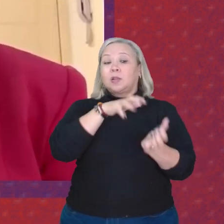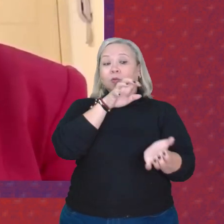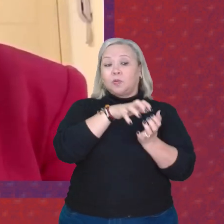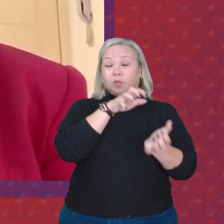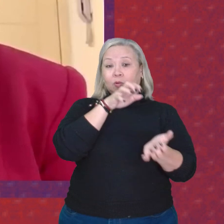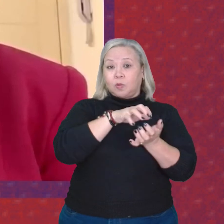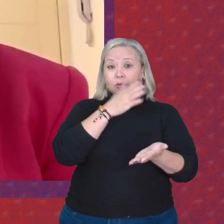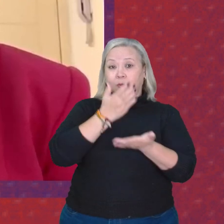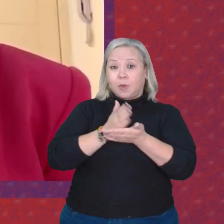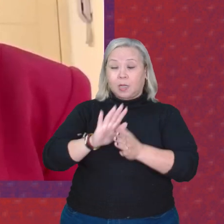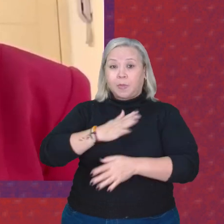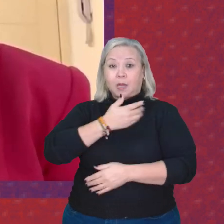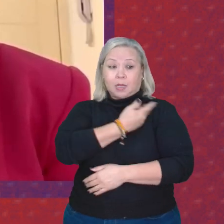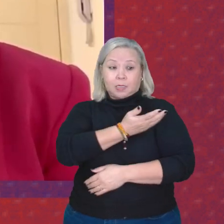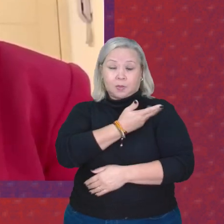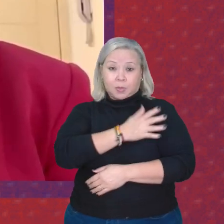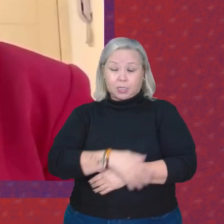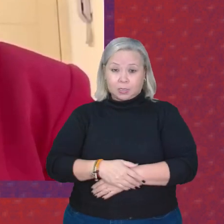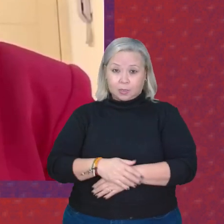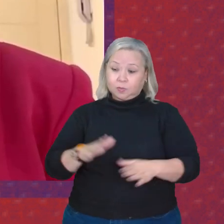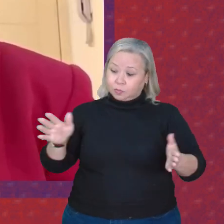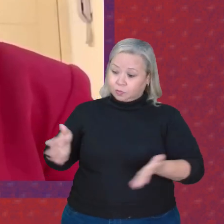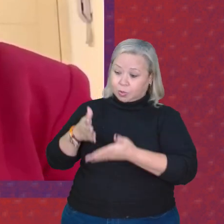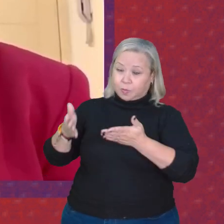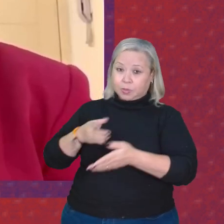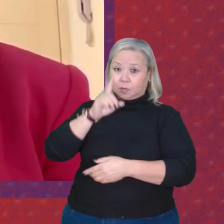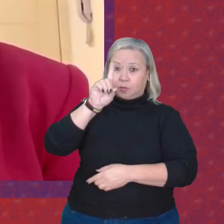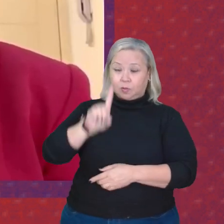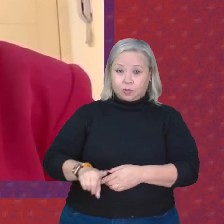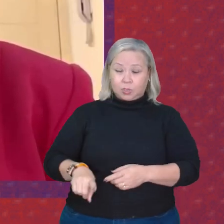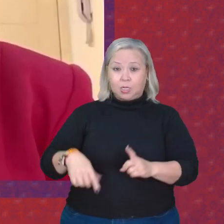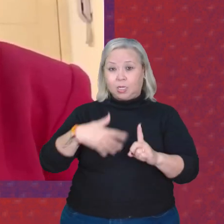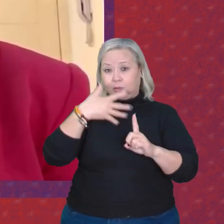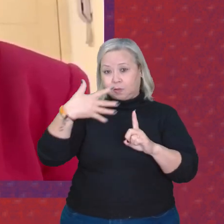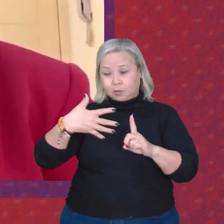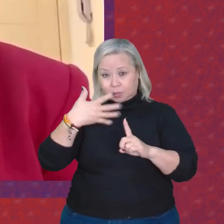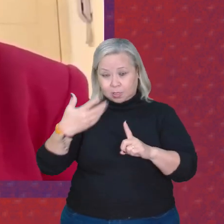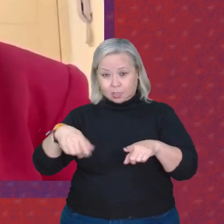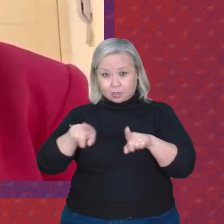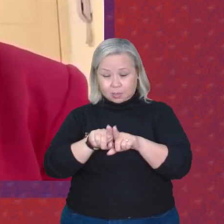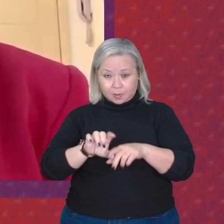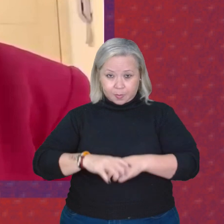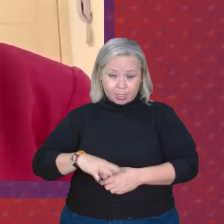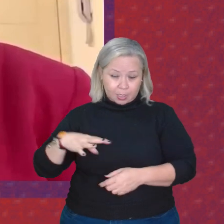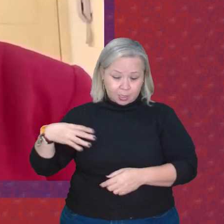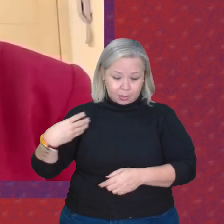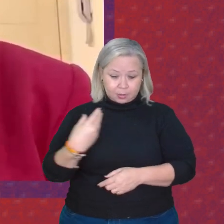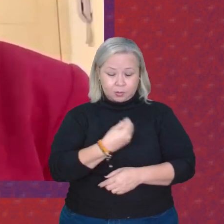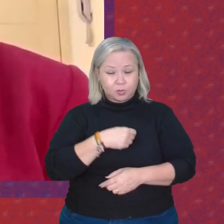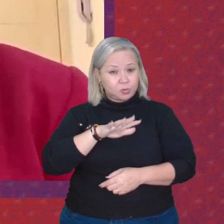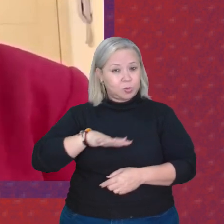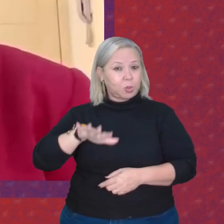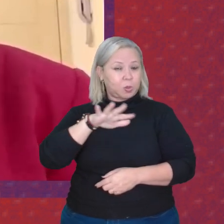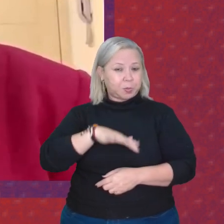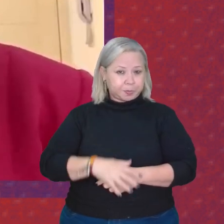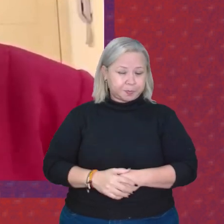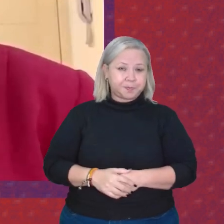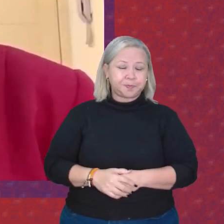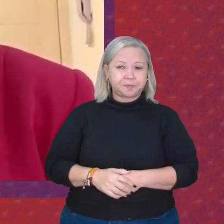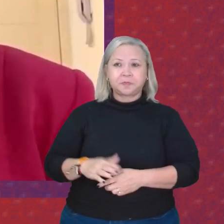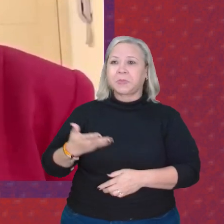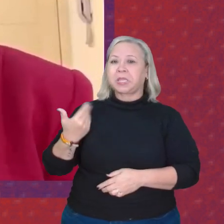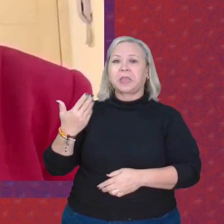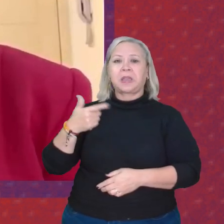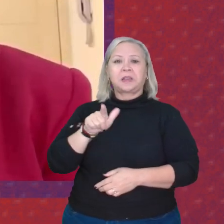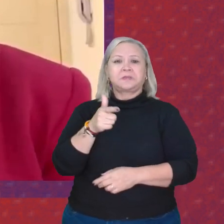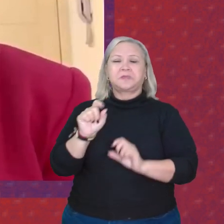Combate à Discriminação e Promoção dos Direitos de Lésbicas, Gays, Bissexuais, Travestis e Transsexuais, né? Antes não tinha